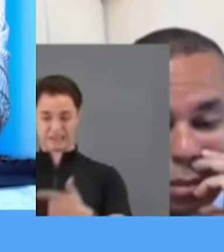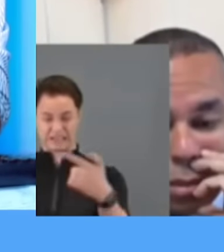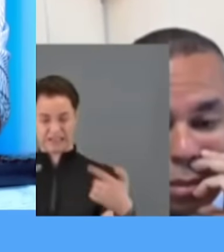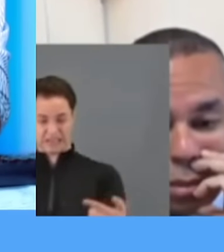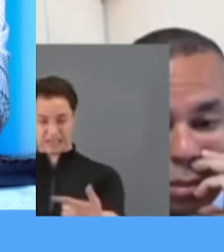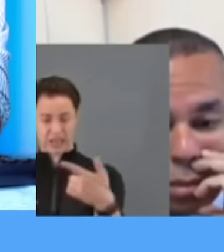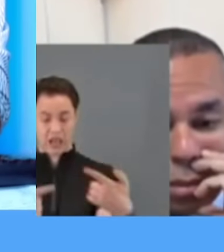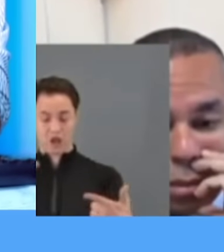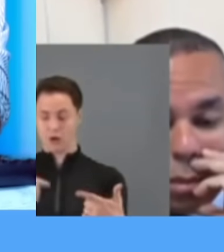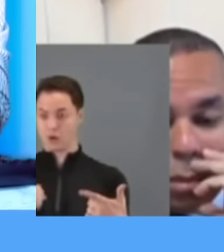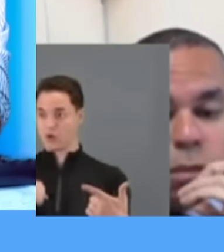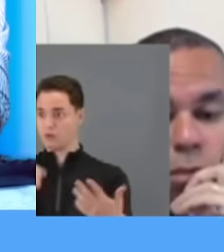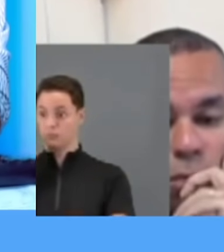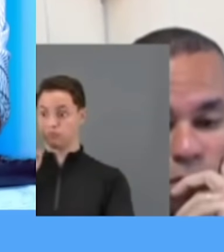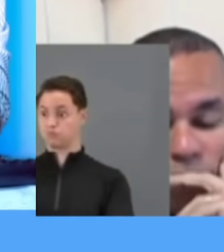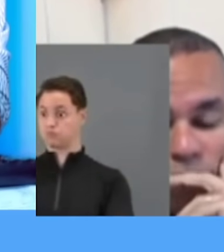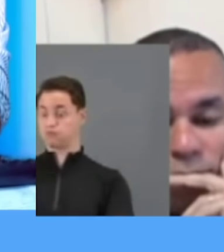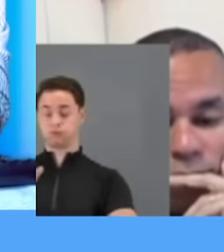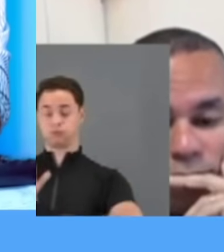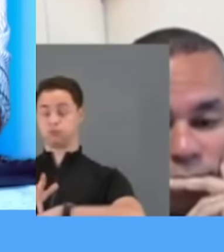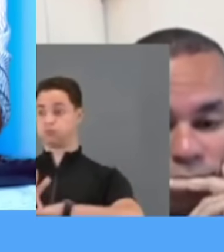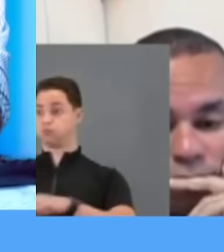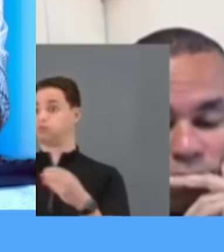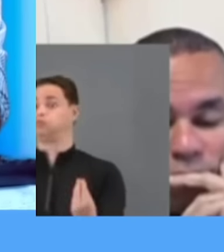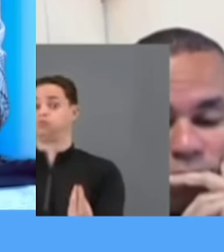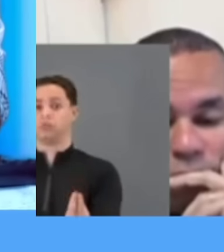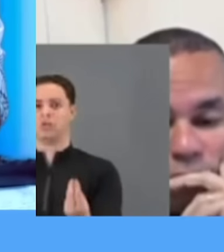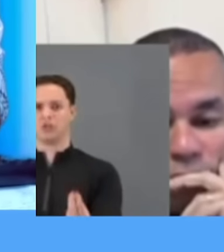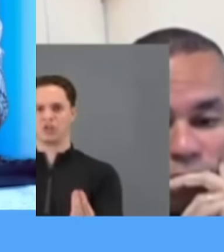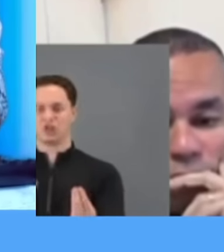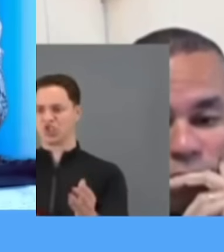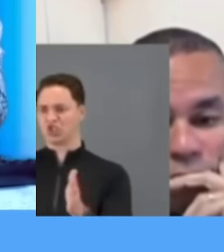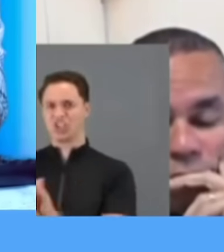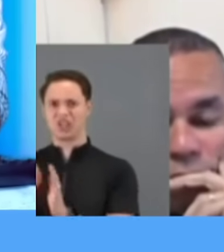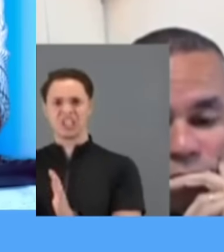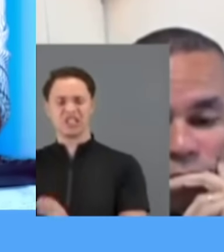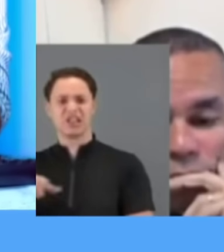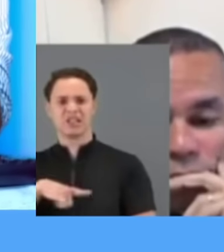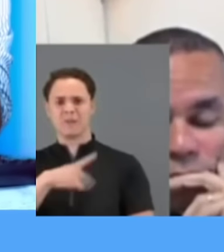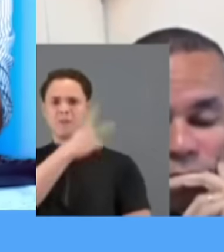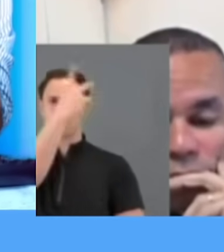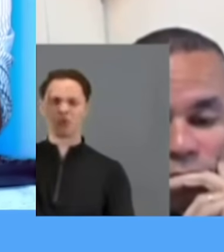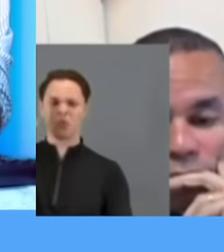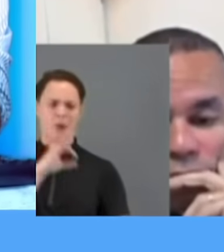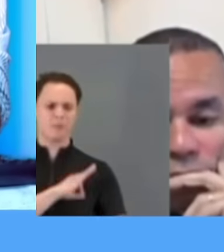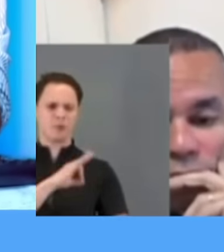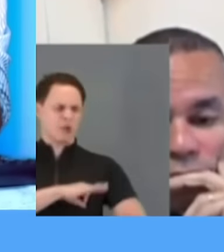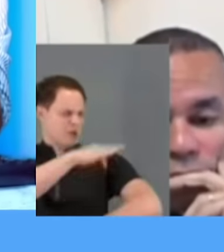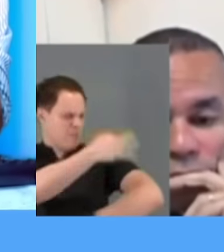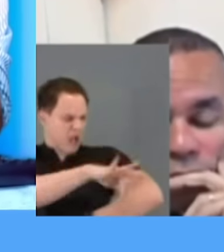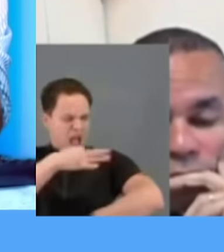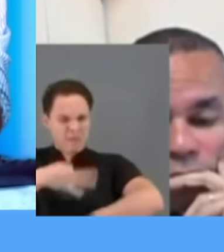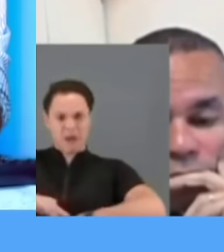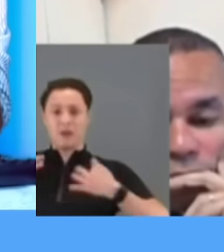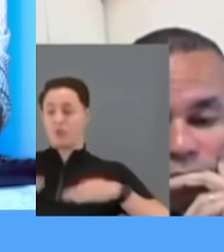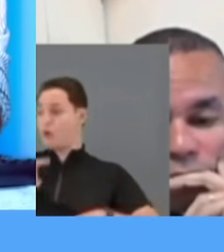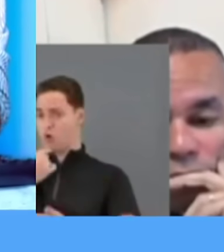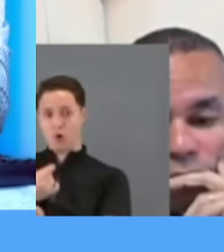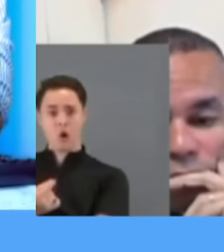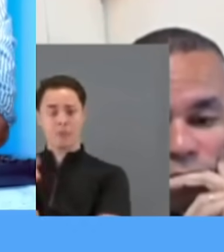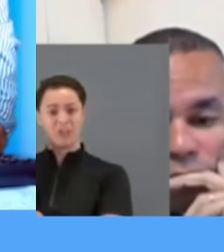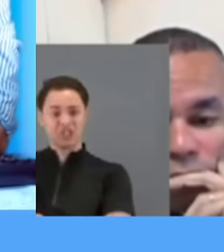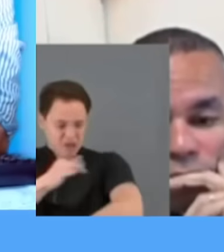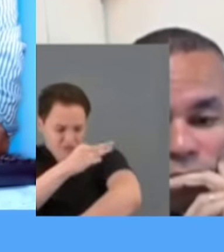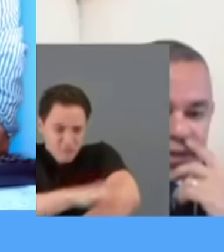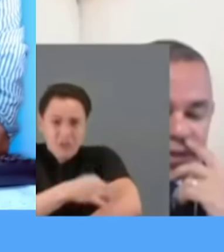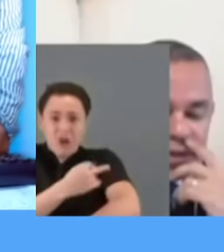vi nada parecido na minha vida, Sérgio. Quando eu cheguei lá, já tinha a polícia toda arrebentada. O Beroaldo aqui estava ferido desde as 2 horas da tarde,